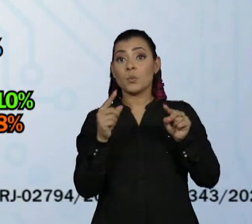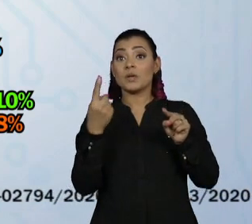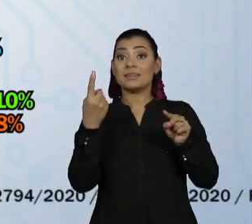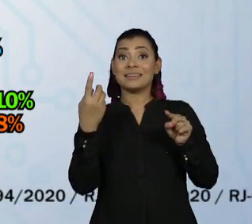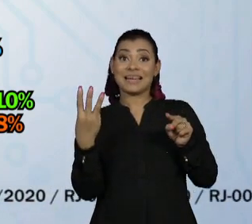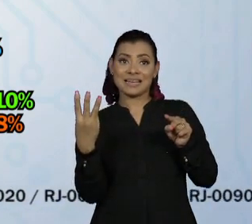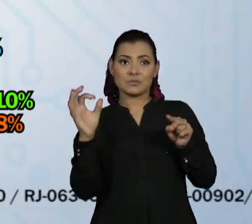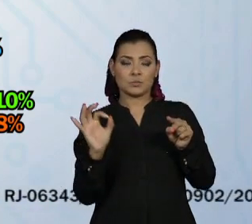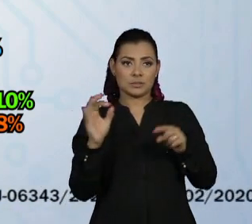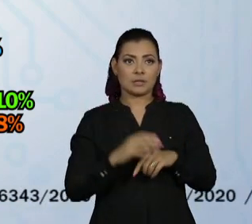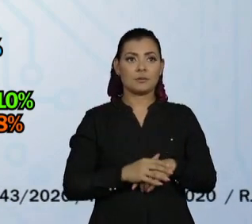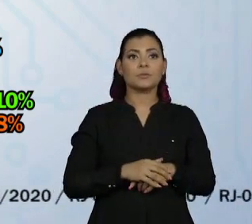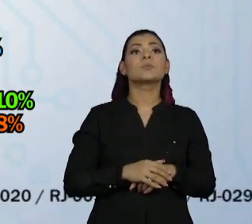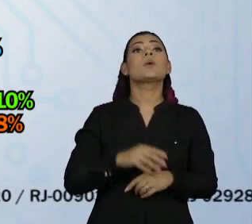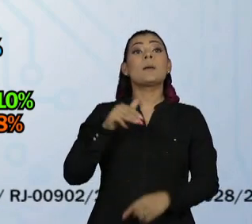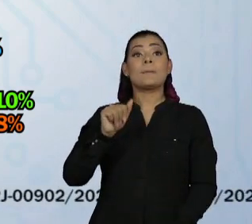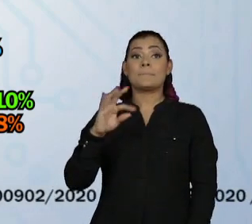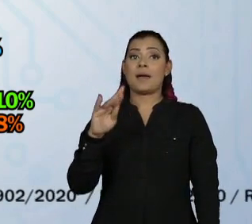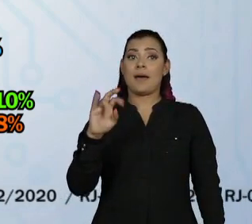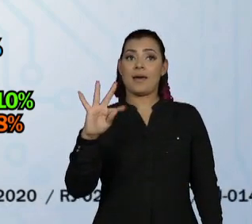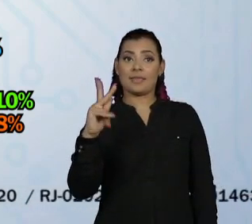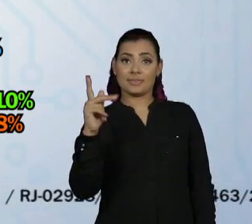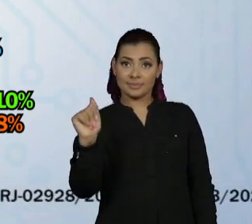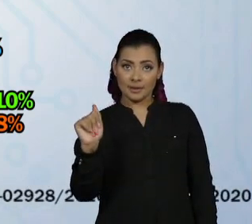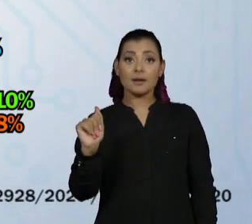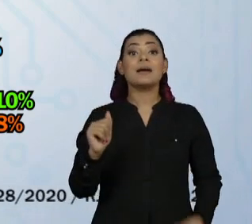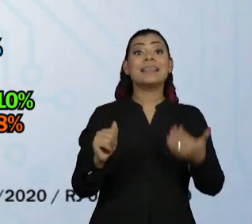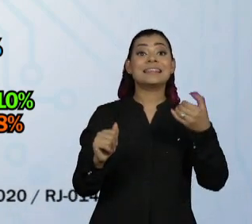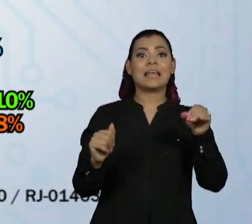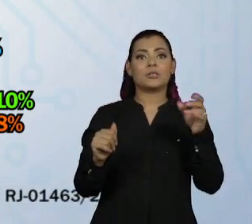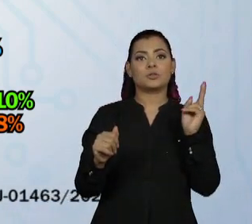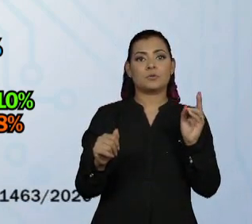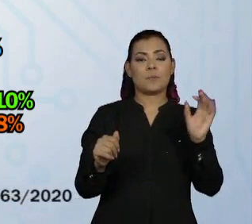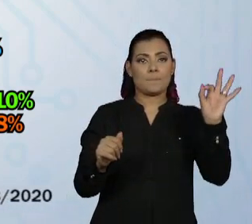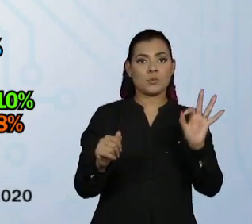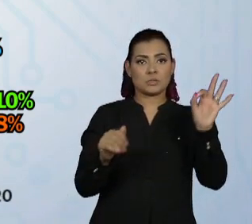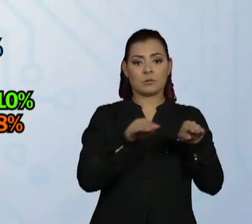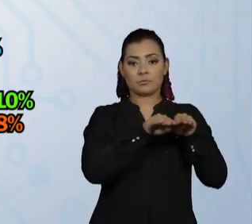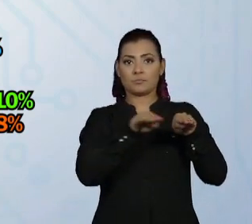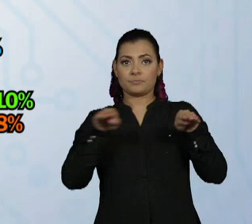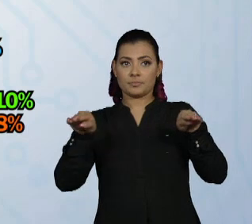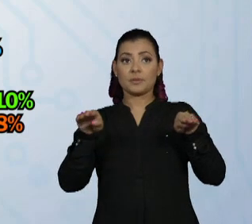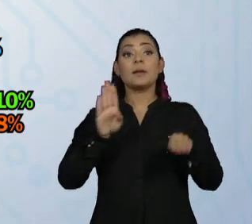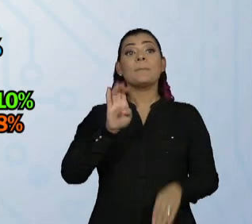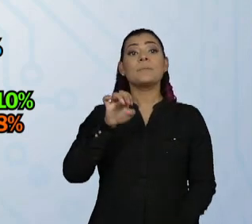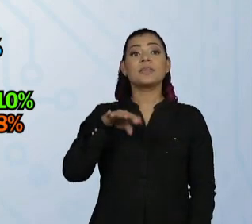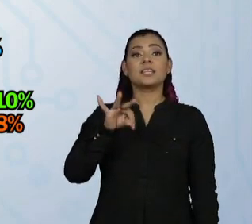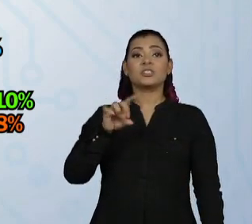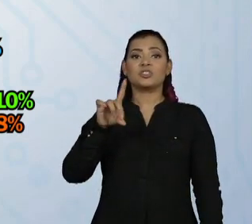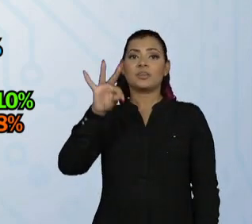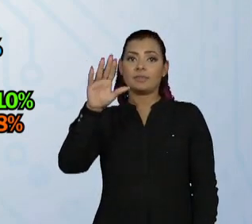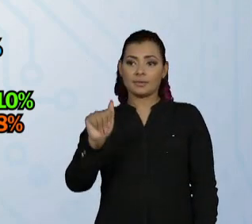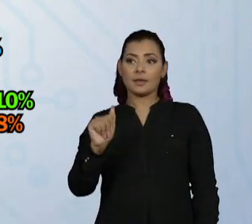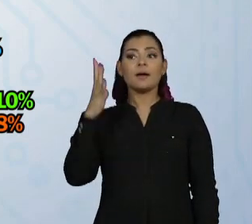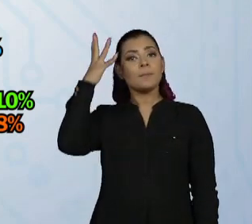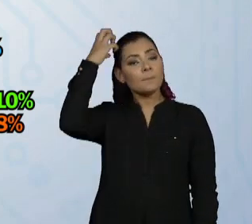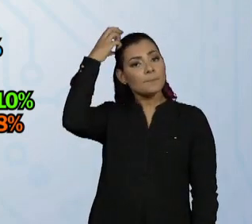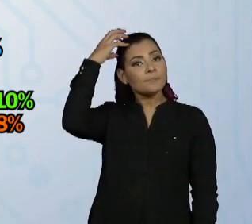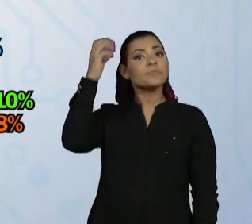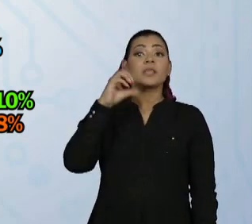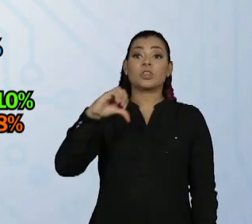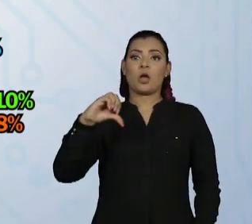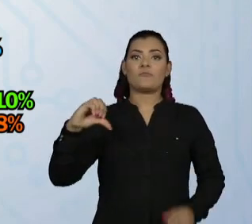13%. Marta Rocha, do PDT, permaneceu em 10% de uma semana para outra e Benedita da Silva, do PT, oscilou de 9%